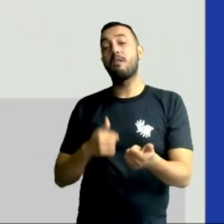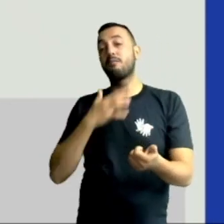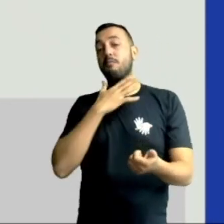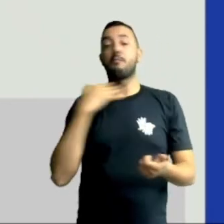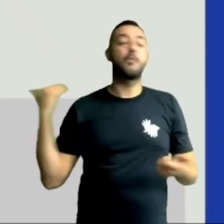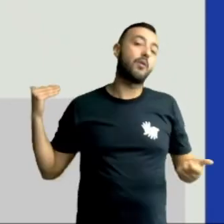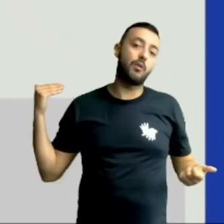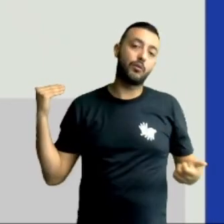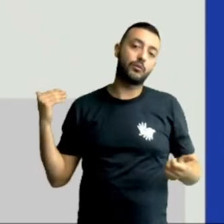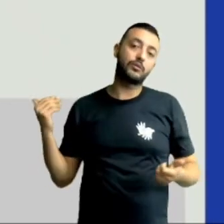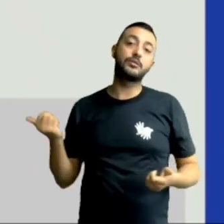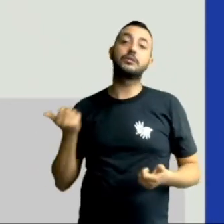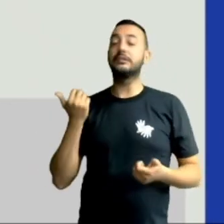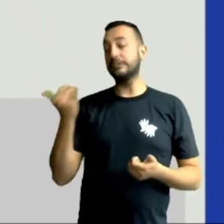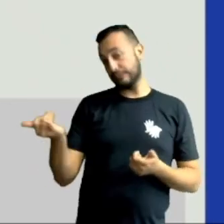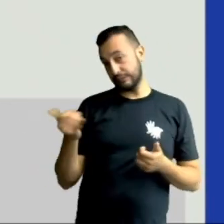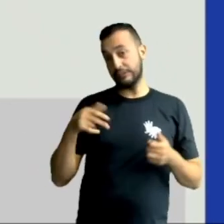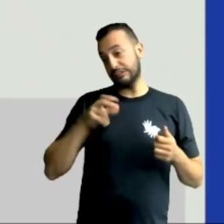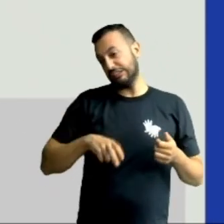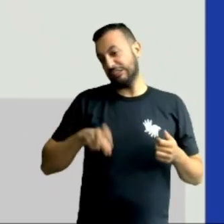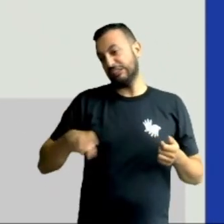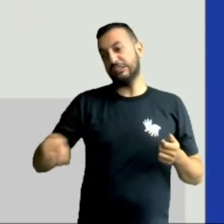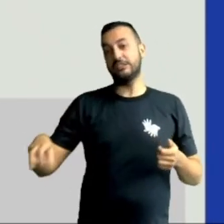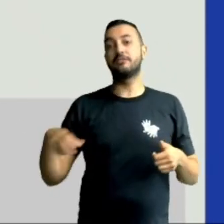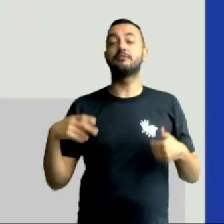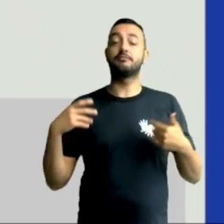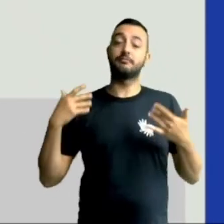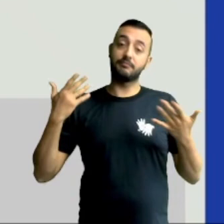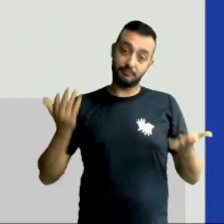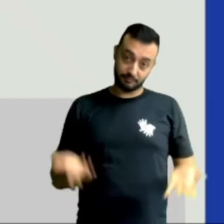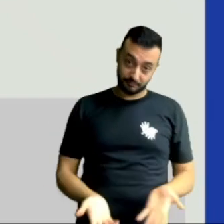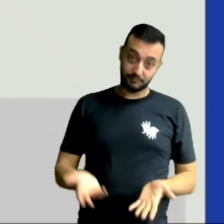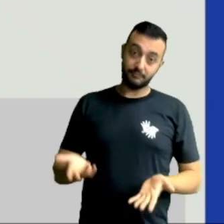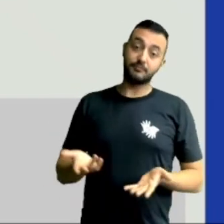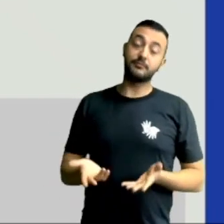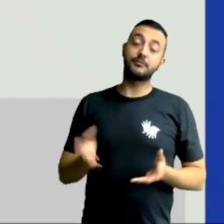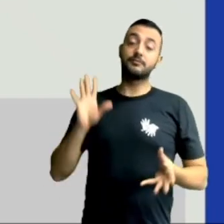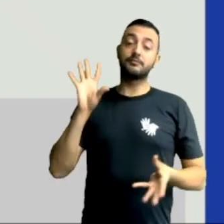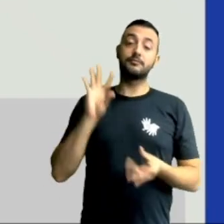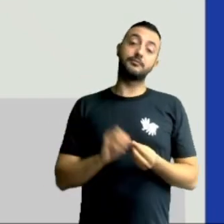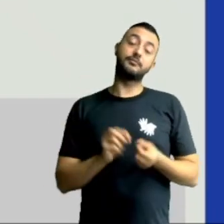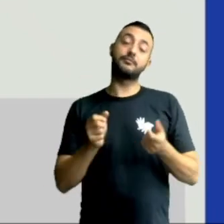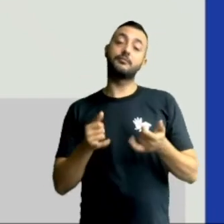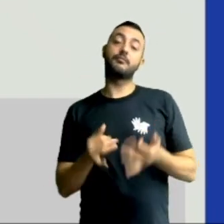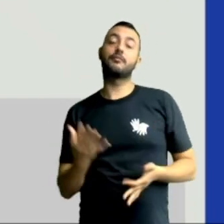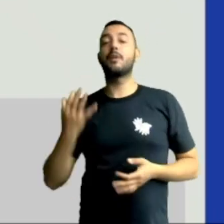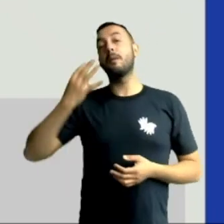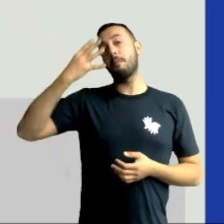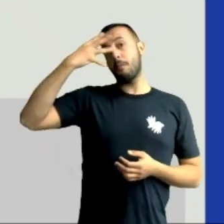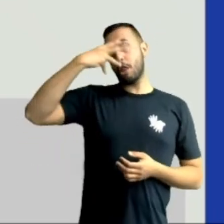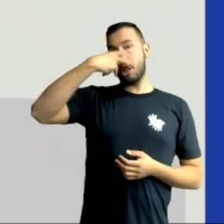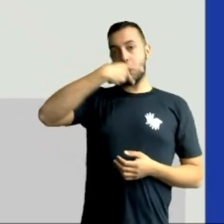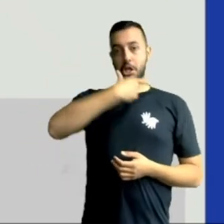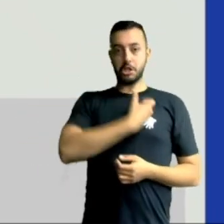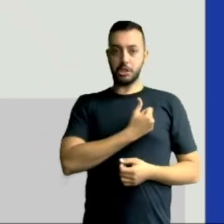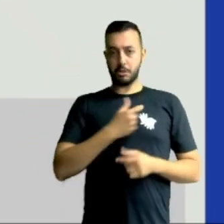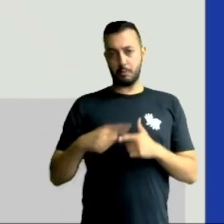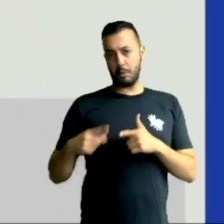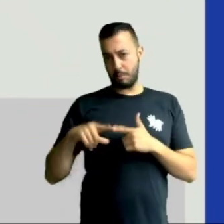minha vida, se não fossem as minhas pernas. Então, a moral aí da nossa fábula. Nem sempre a beleza resolve